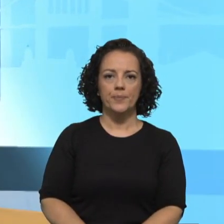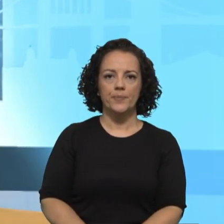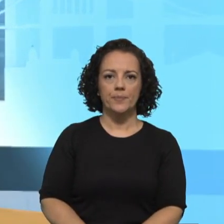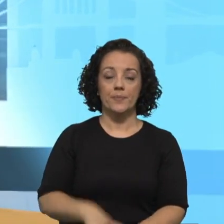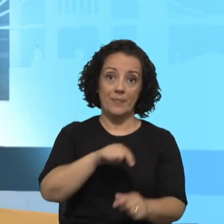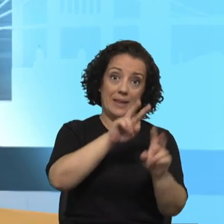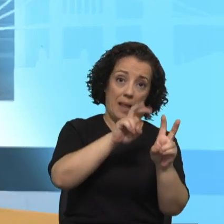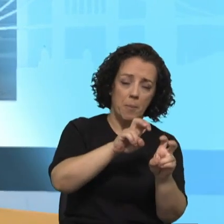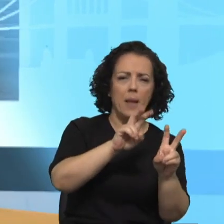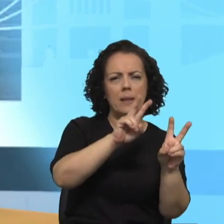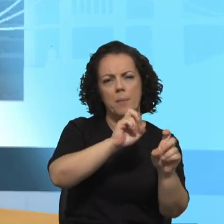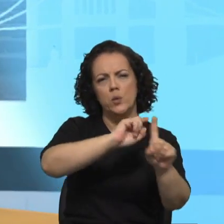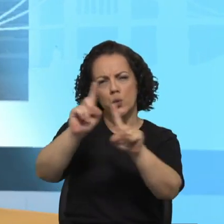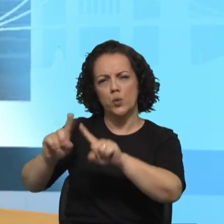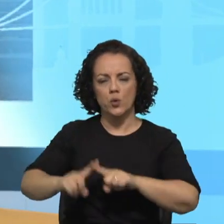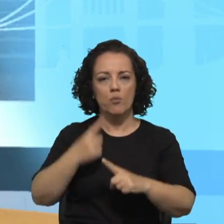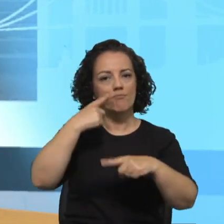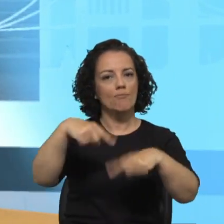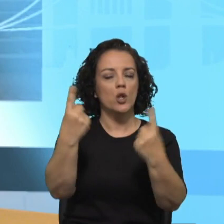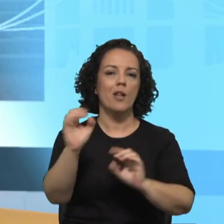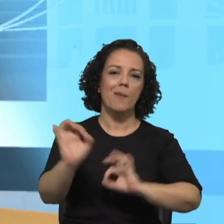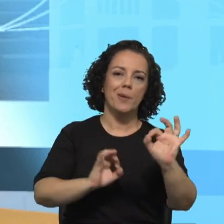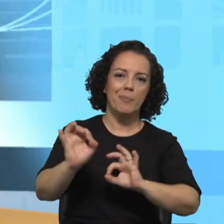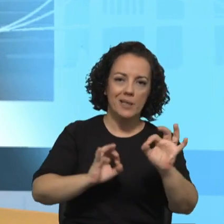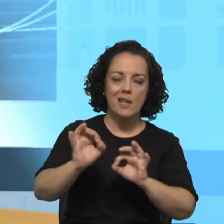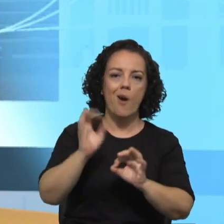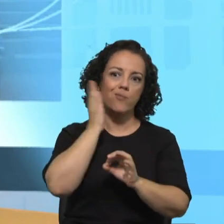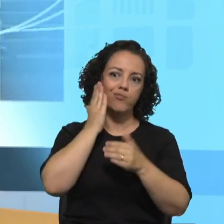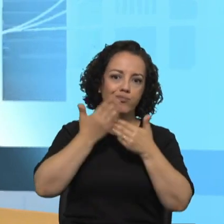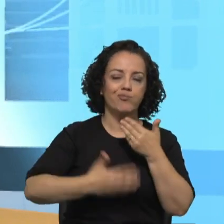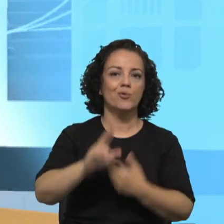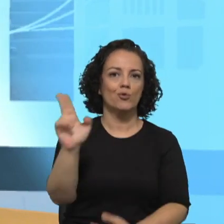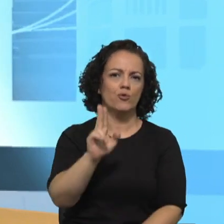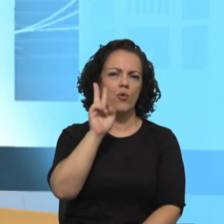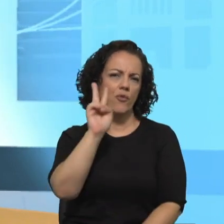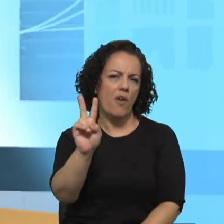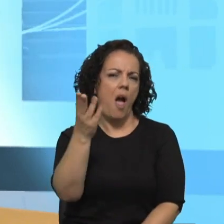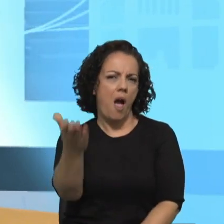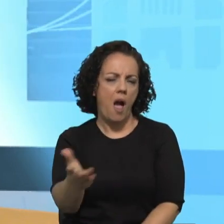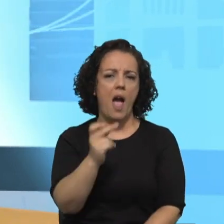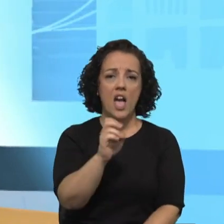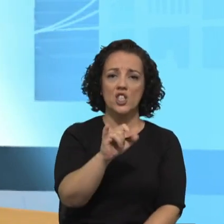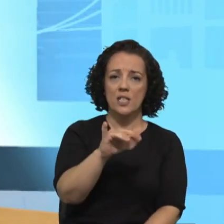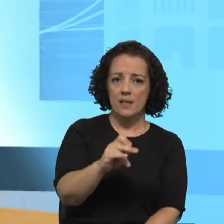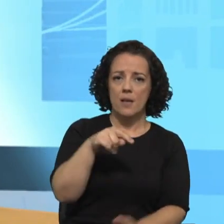Estes e outros acontecimentos que mostram a preparação em curso para a Jornada Mundial da Juventude podem ser vistos em